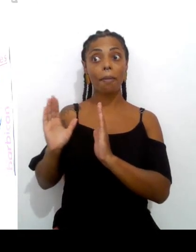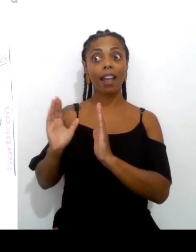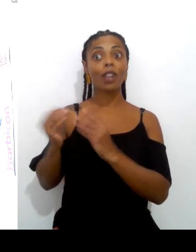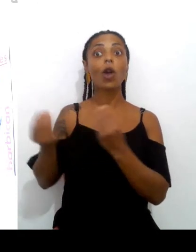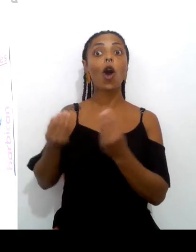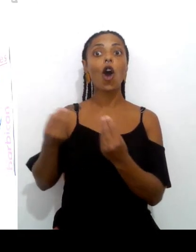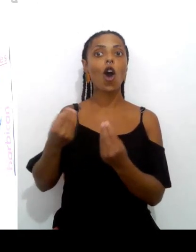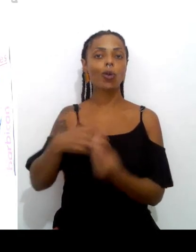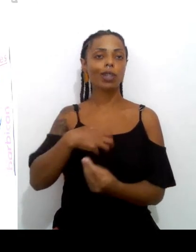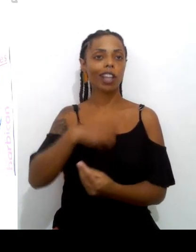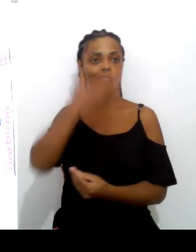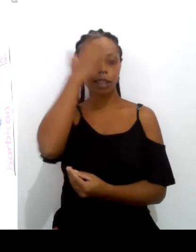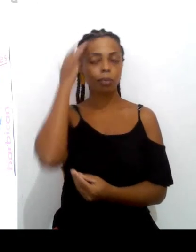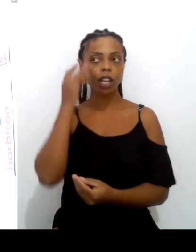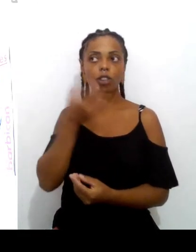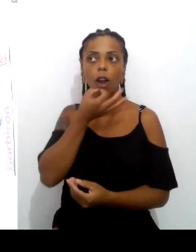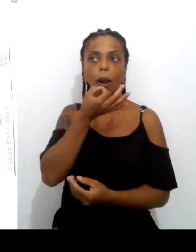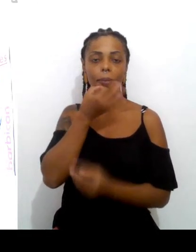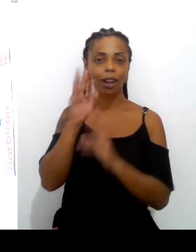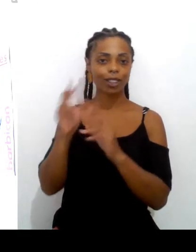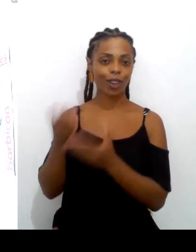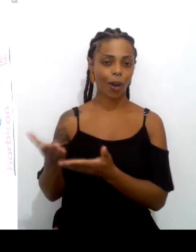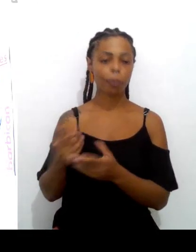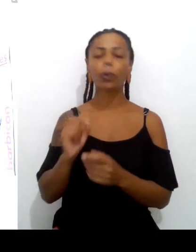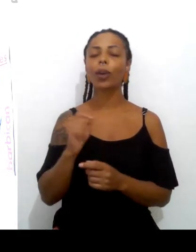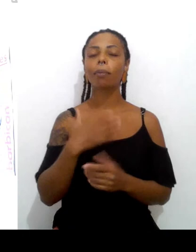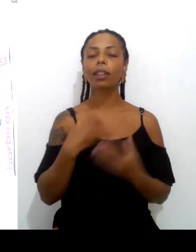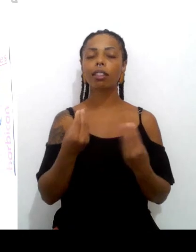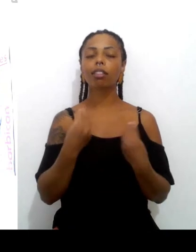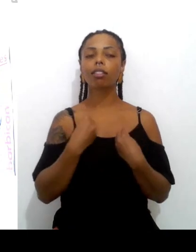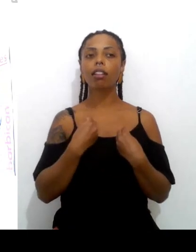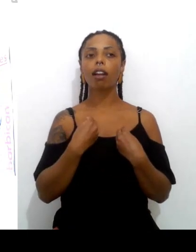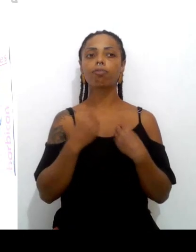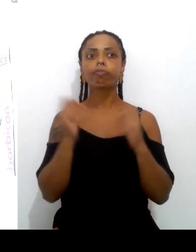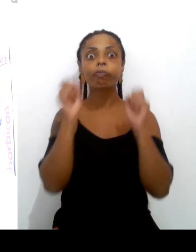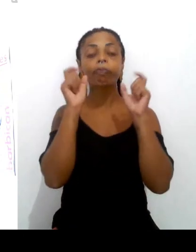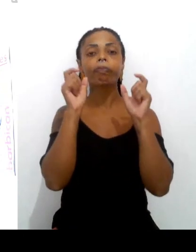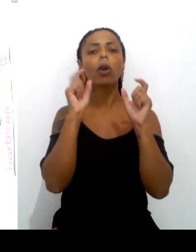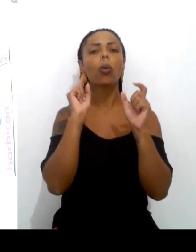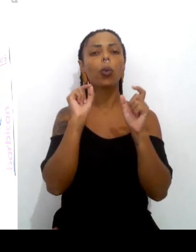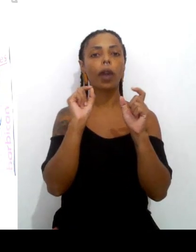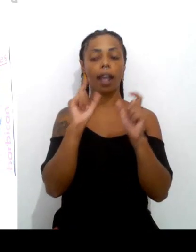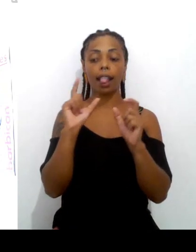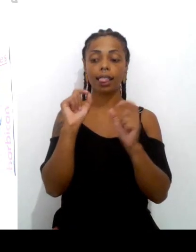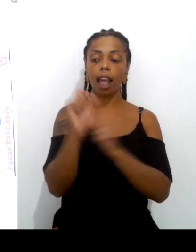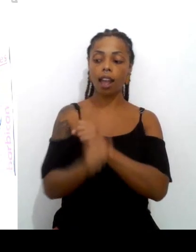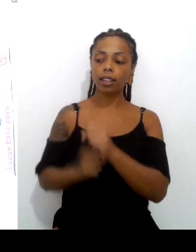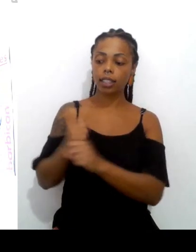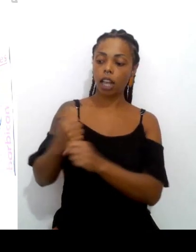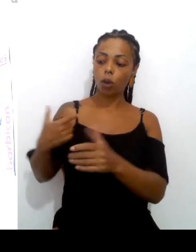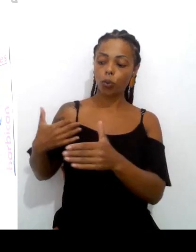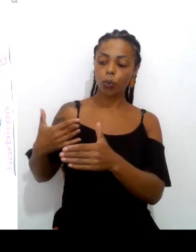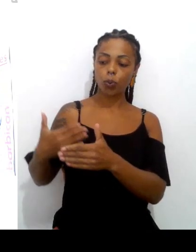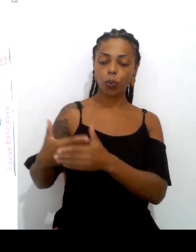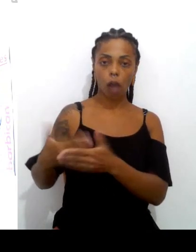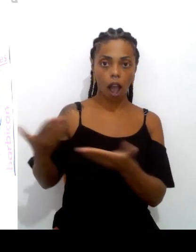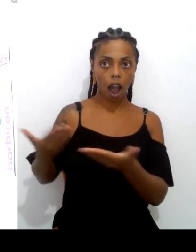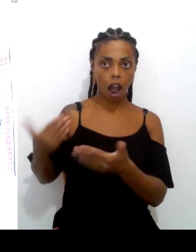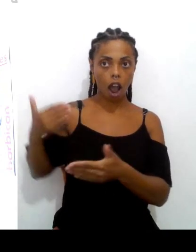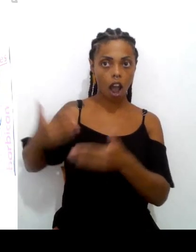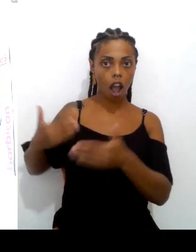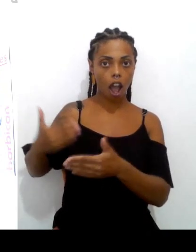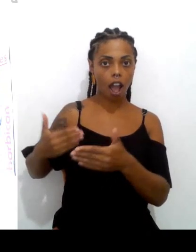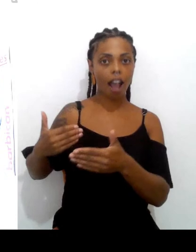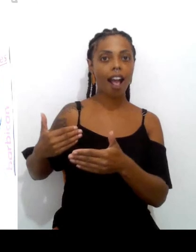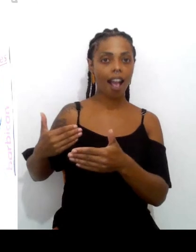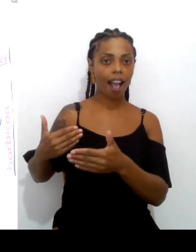o que para mim chama atenção é o fato de que nos últimos 10 anos foi possível visualizar que aconteceu